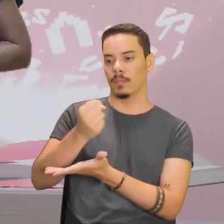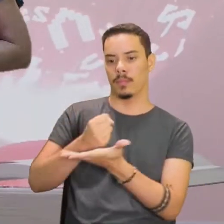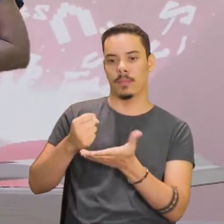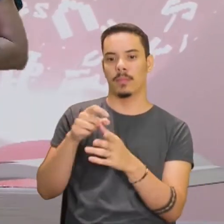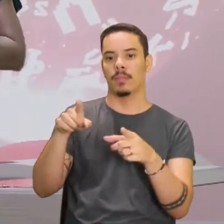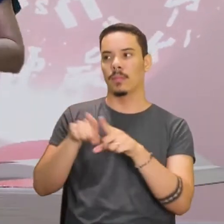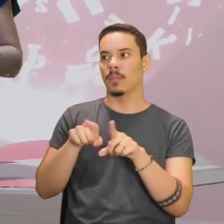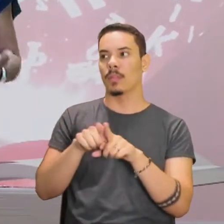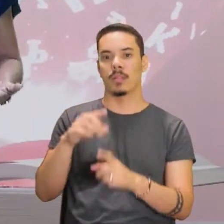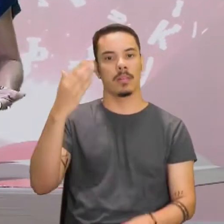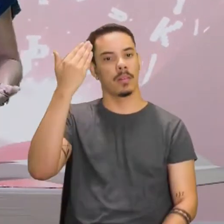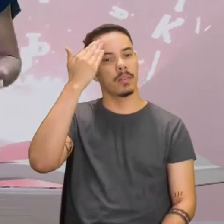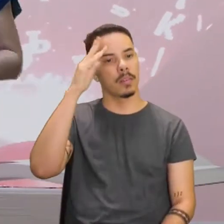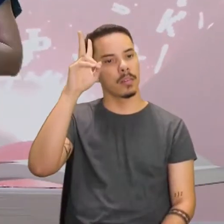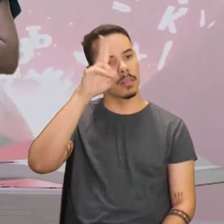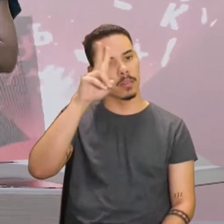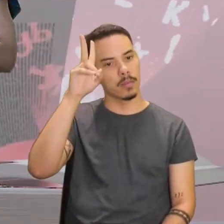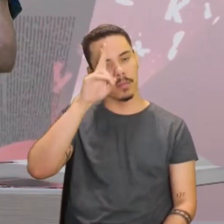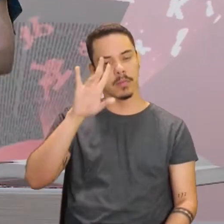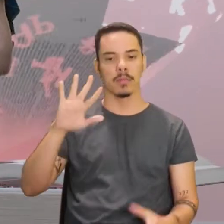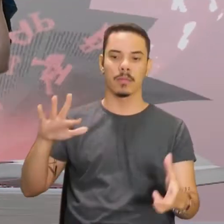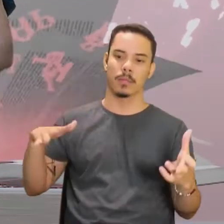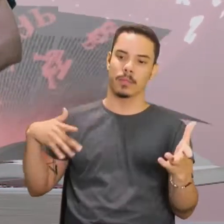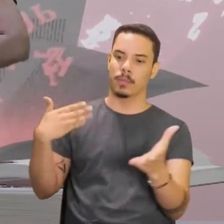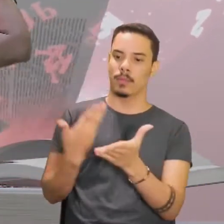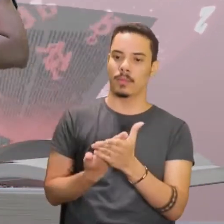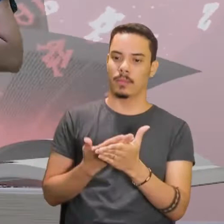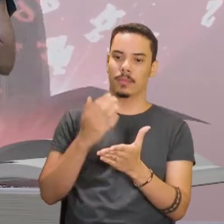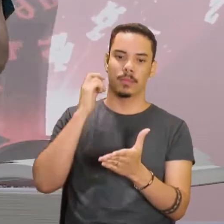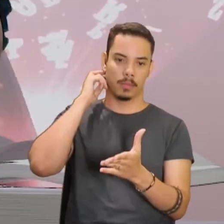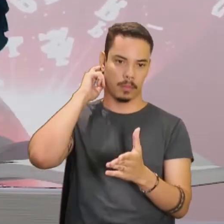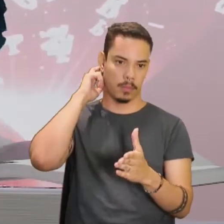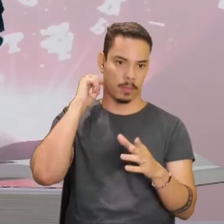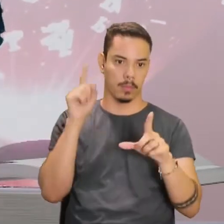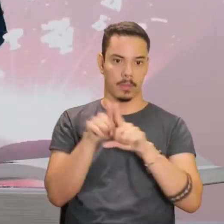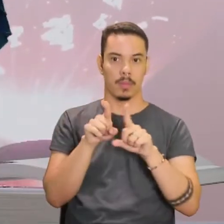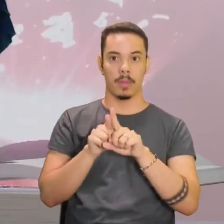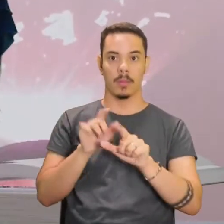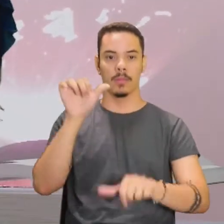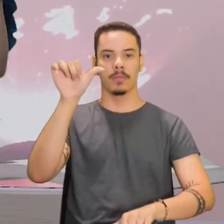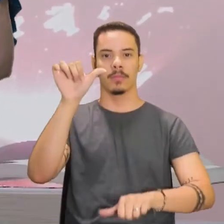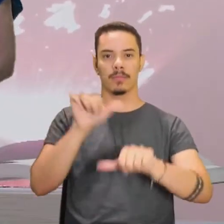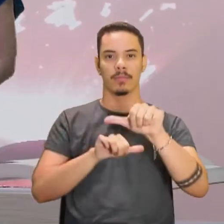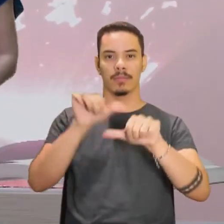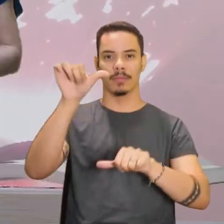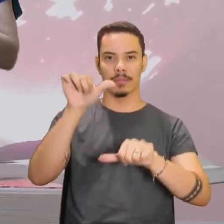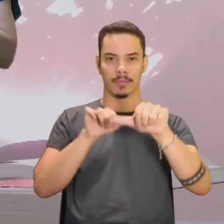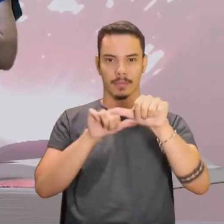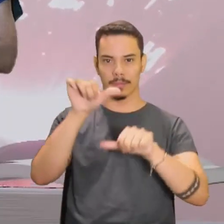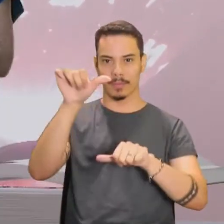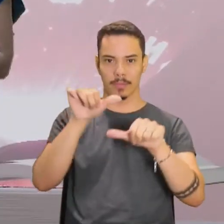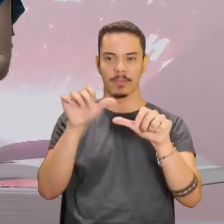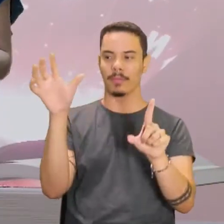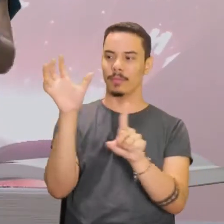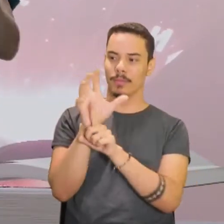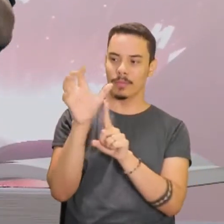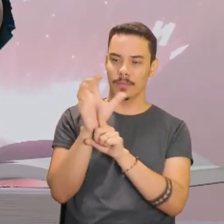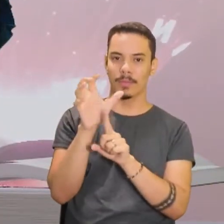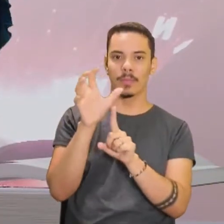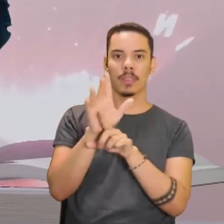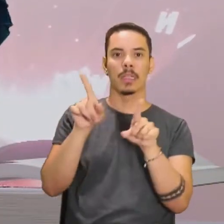entender desde a história da língua portuguesa até as transformações, né, as mudanças, as influências e